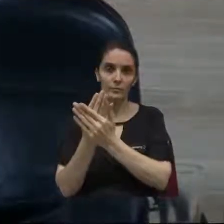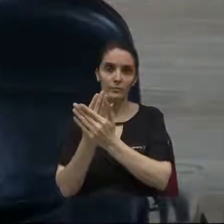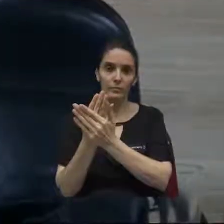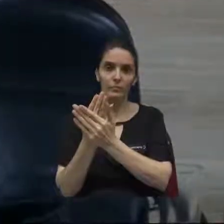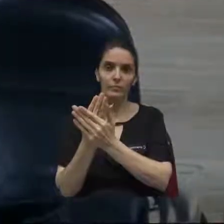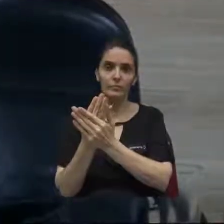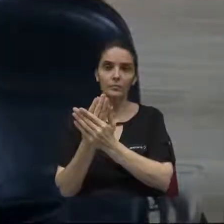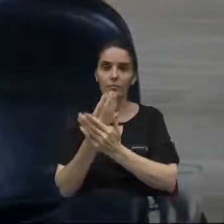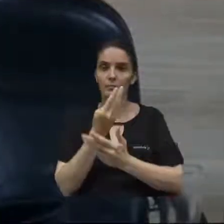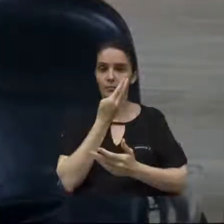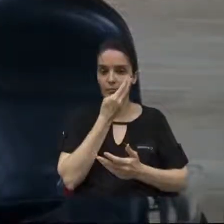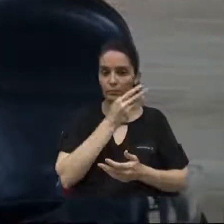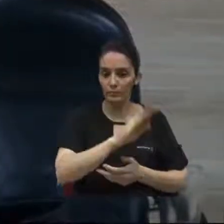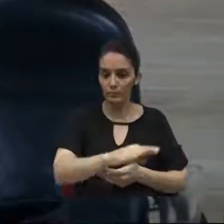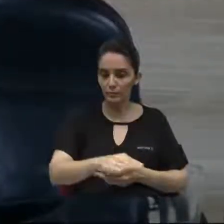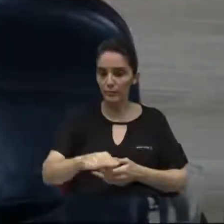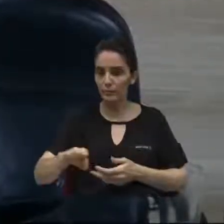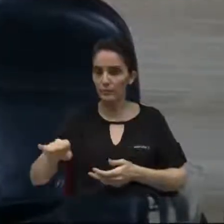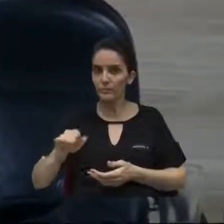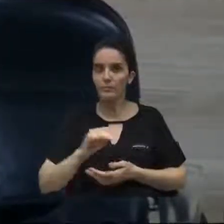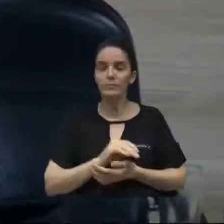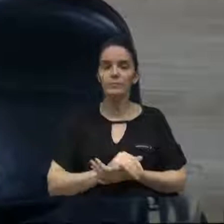infantil,